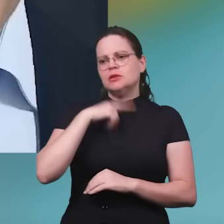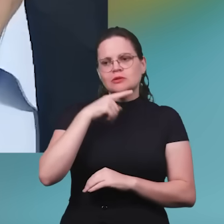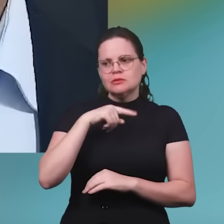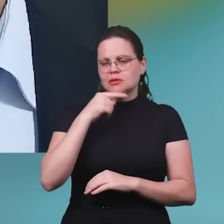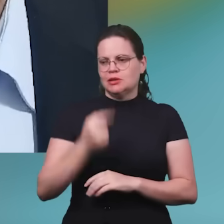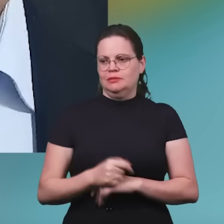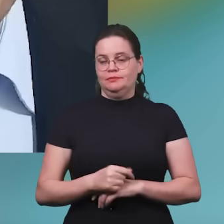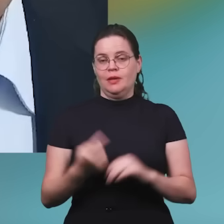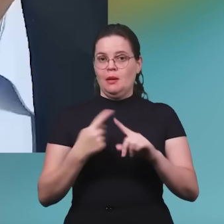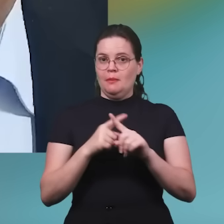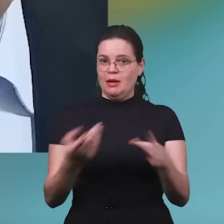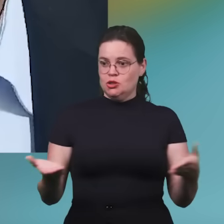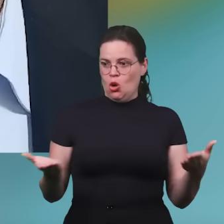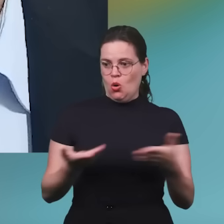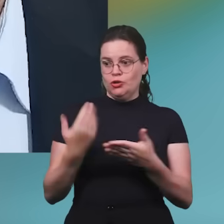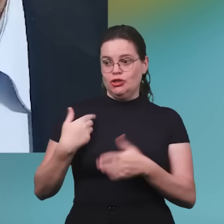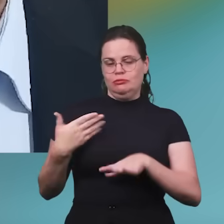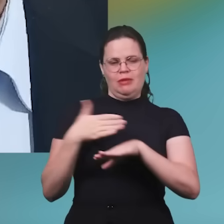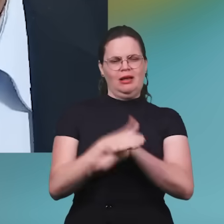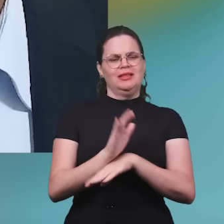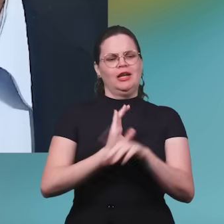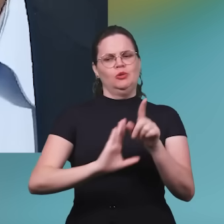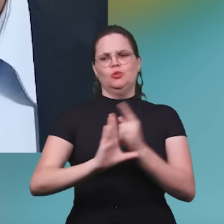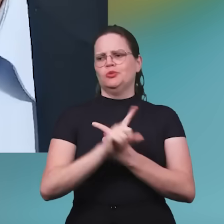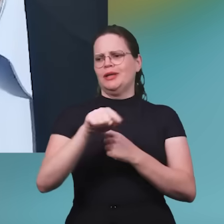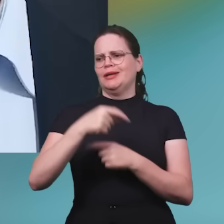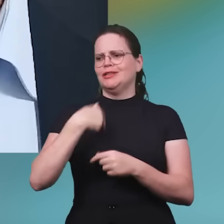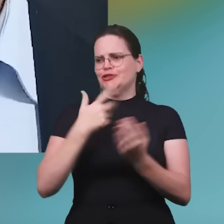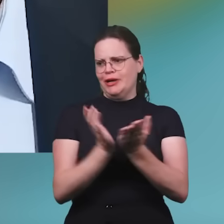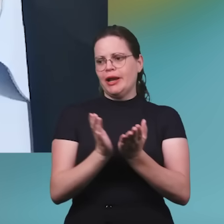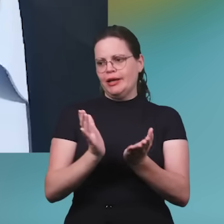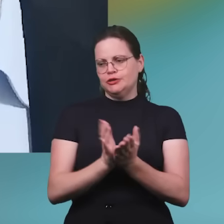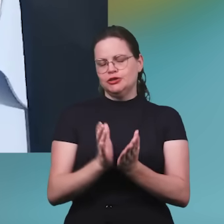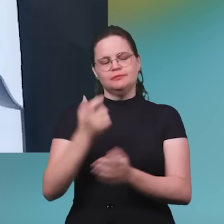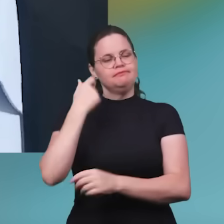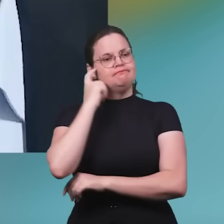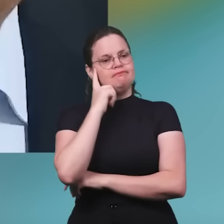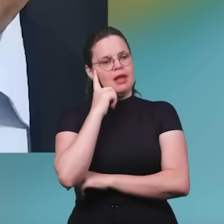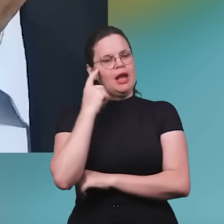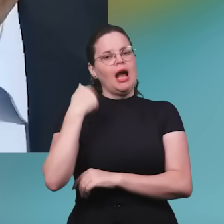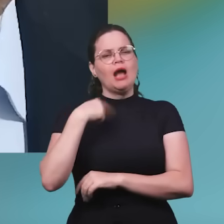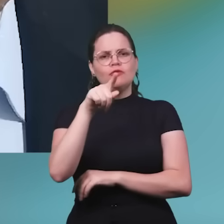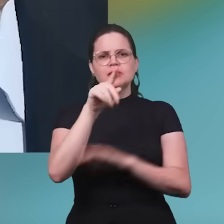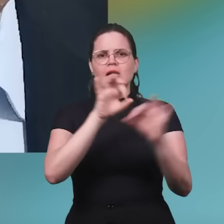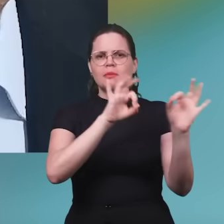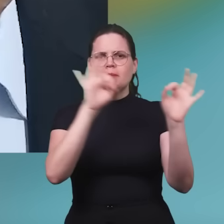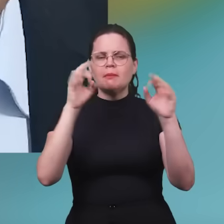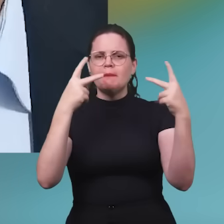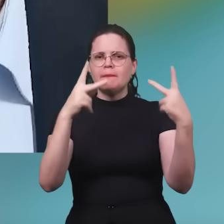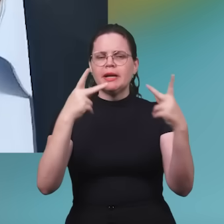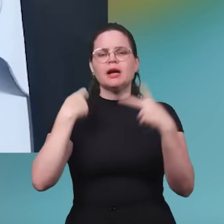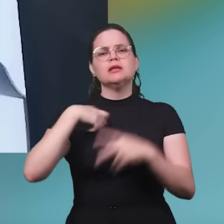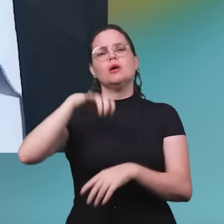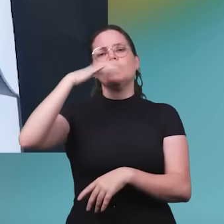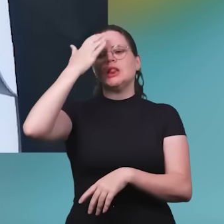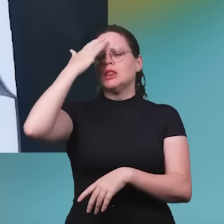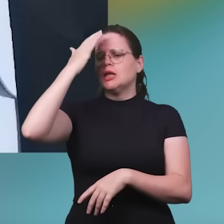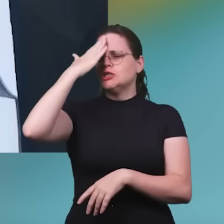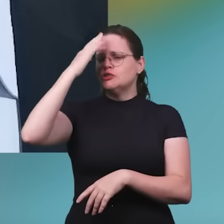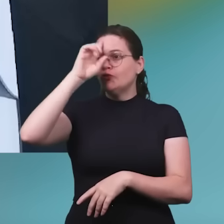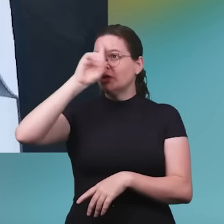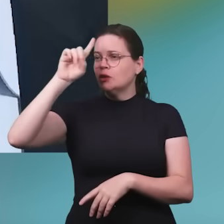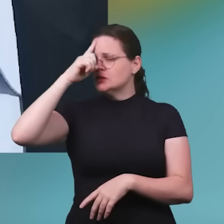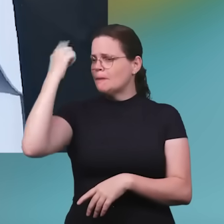Mas ouvindo essa palavra hoje, eu entendi que Deus me mandou vir aqui, porque eu não viria